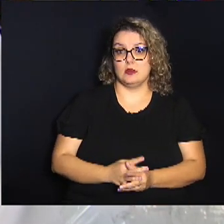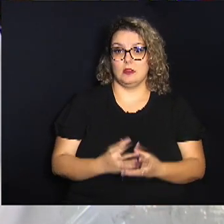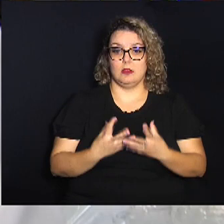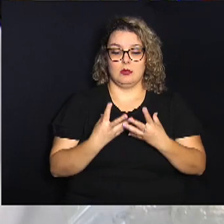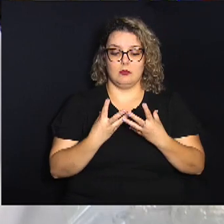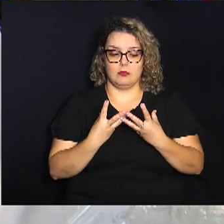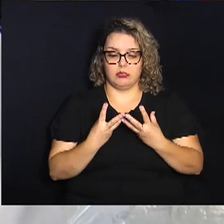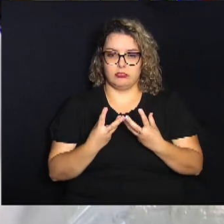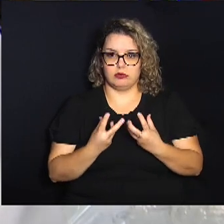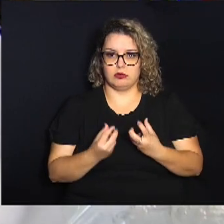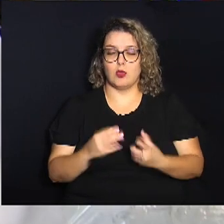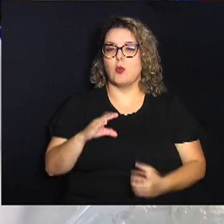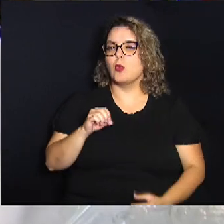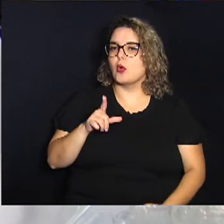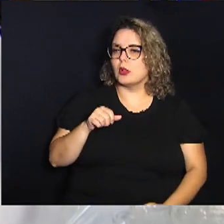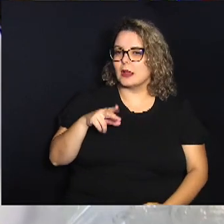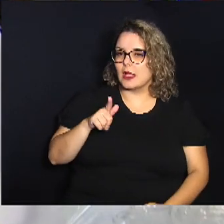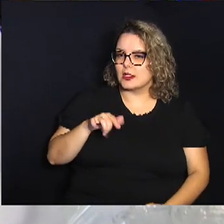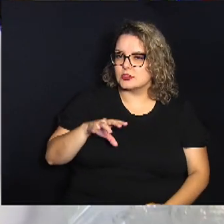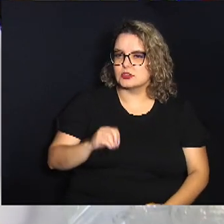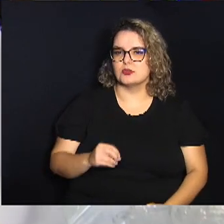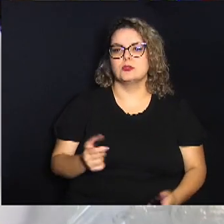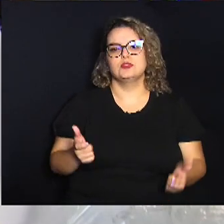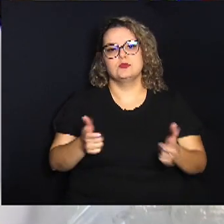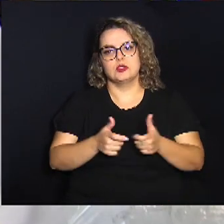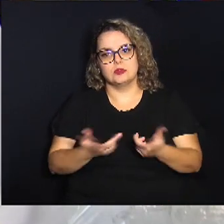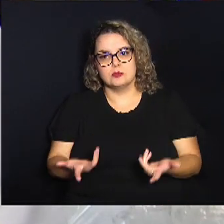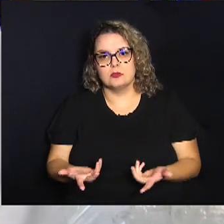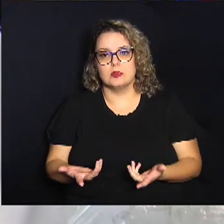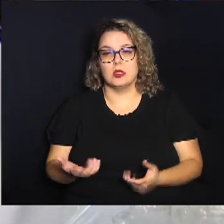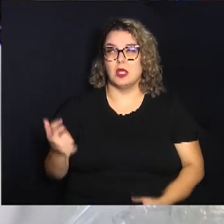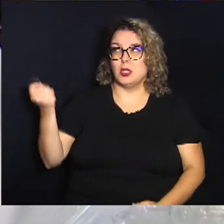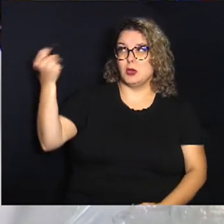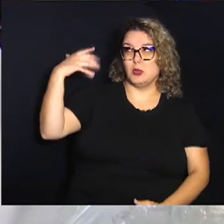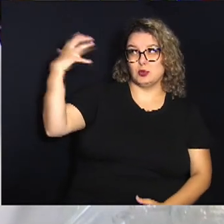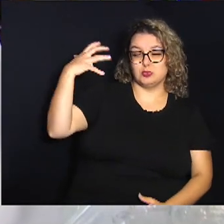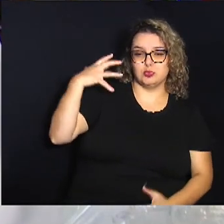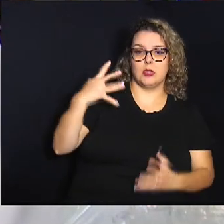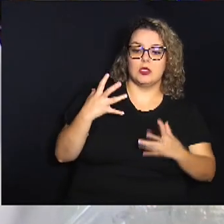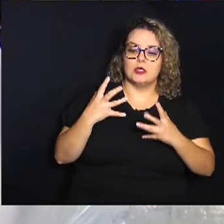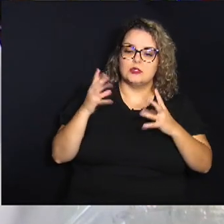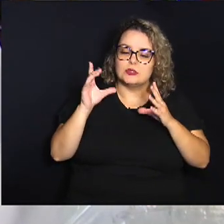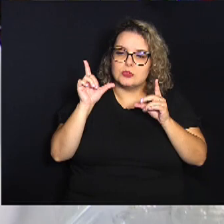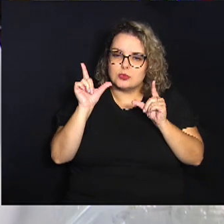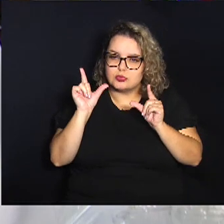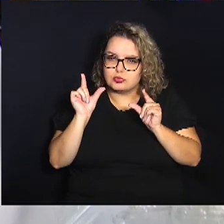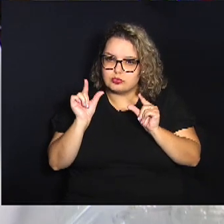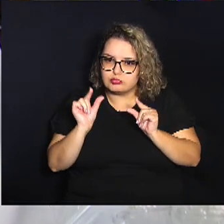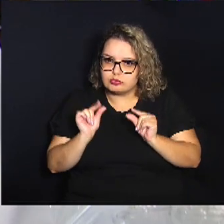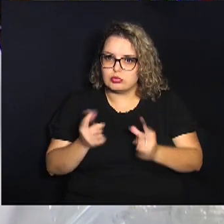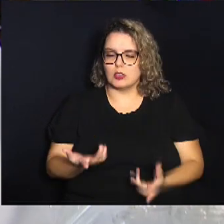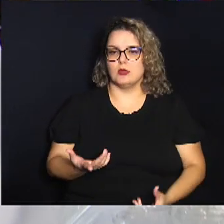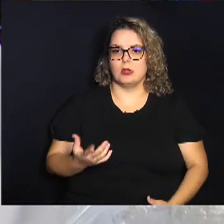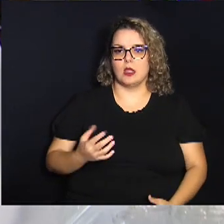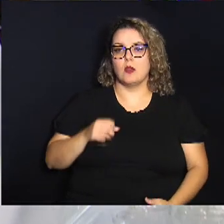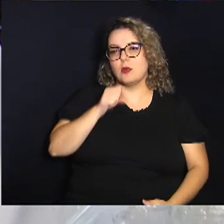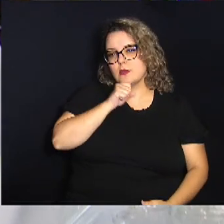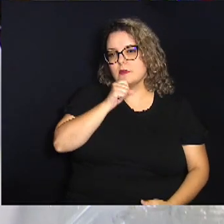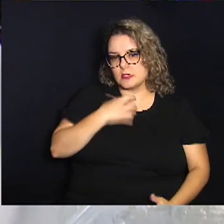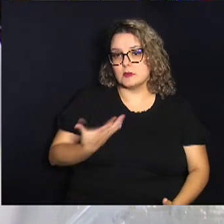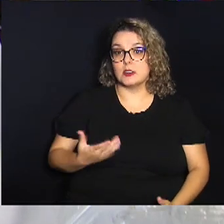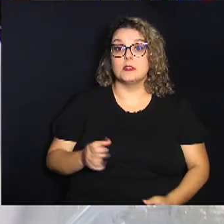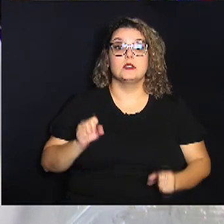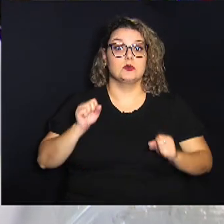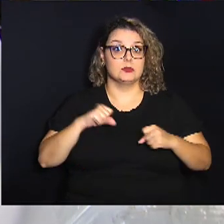colágeno, impedir degradações causadas pela radiação ultravioleta. Então, o principal resultado é que sim, a gente chegou